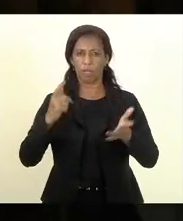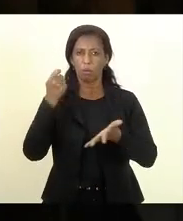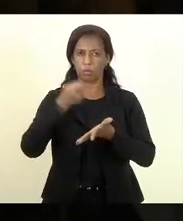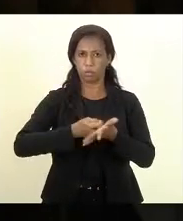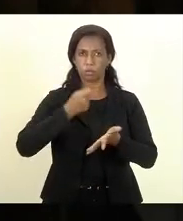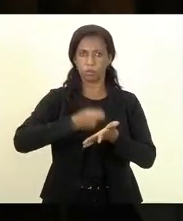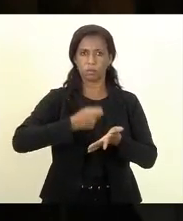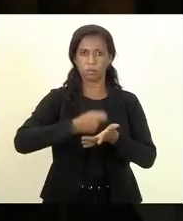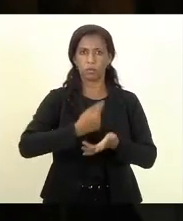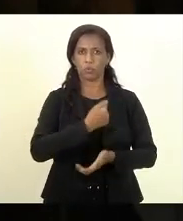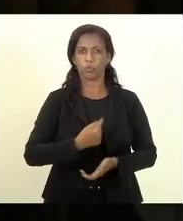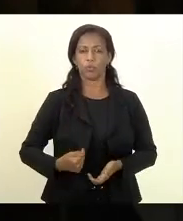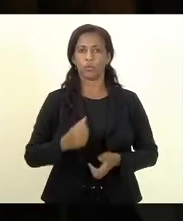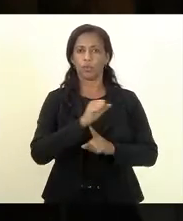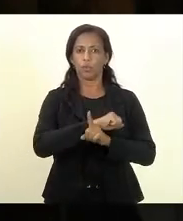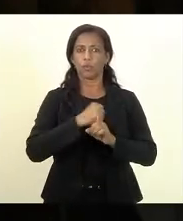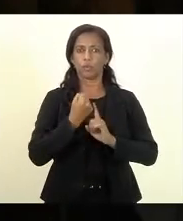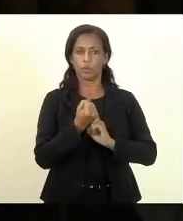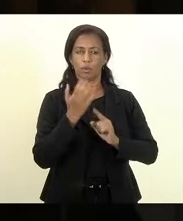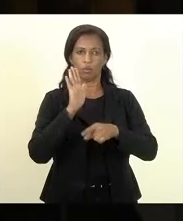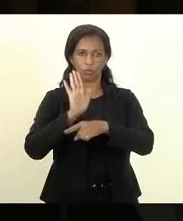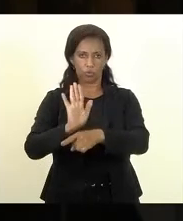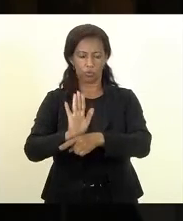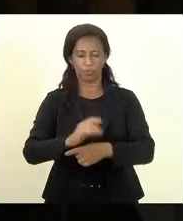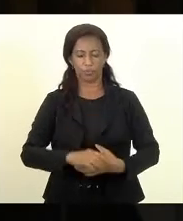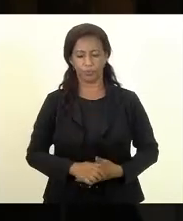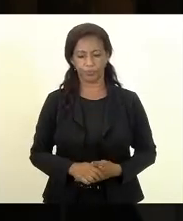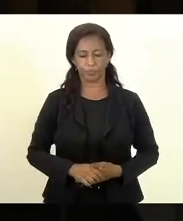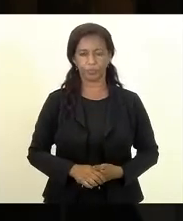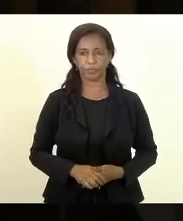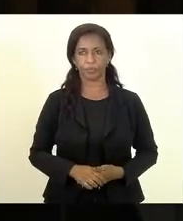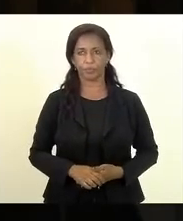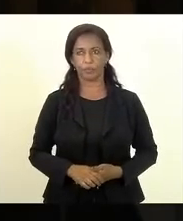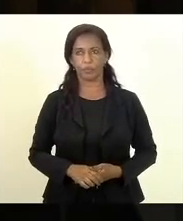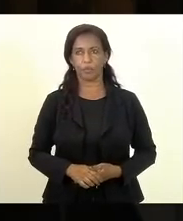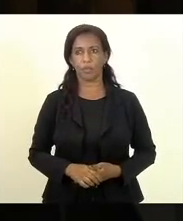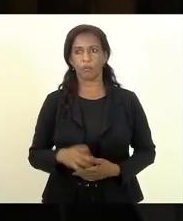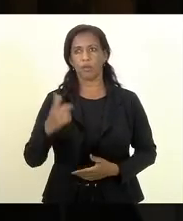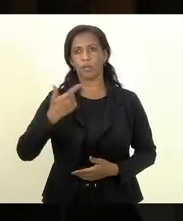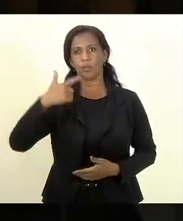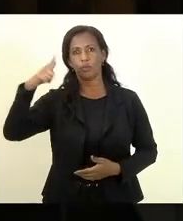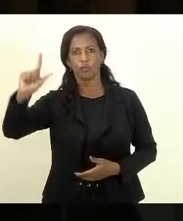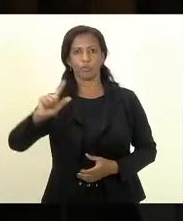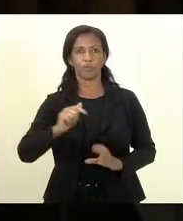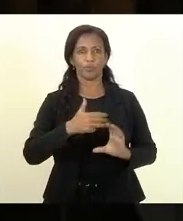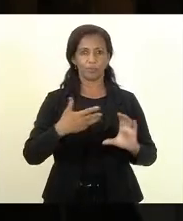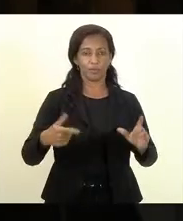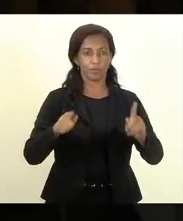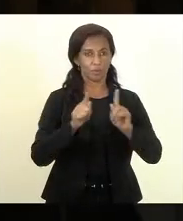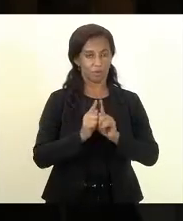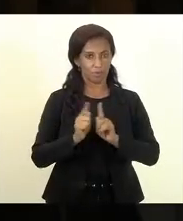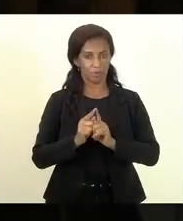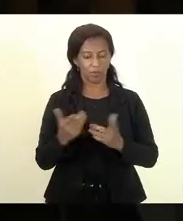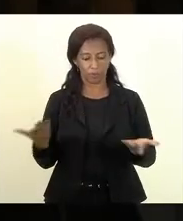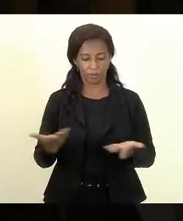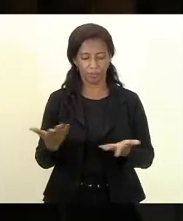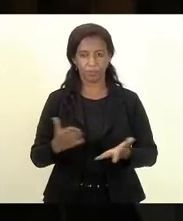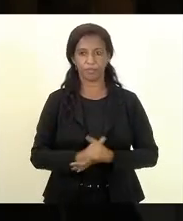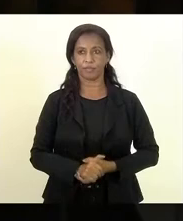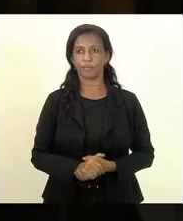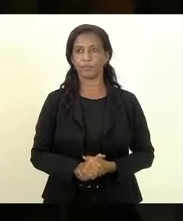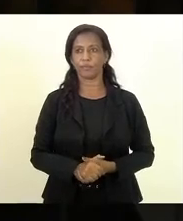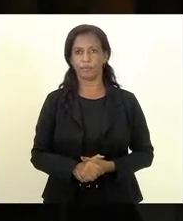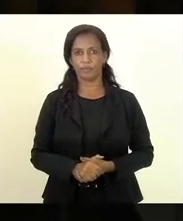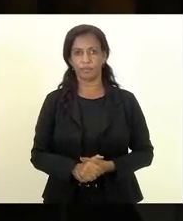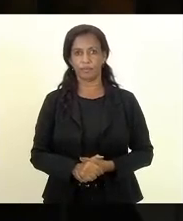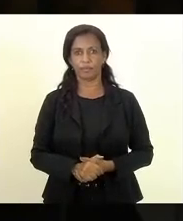e a organização do movimento social de luta por moradia vai nos ajudar. Outro aspecto que eu queria destacar aqui, deputado Tiaju, hoje, e